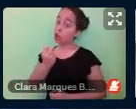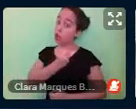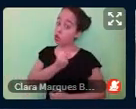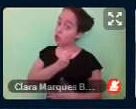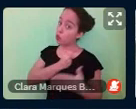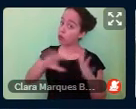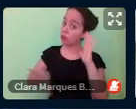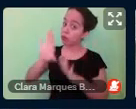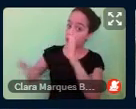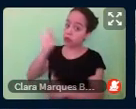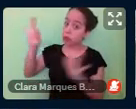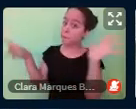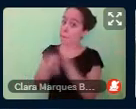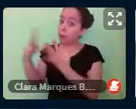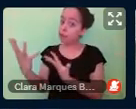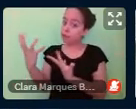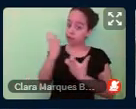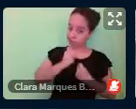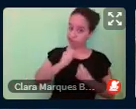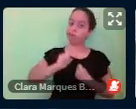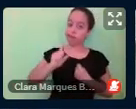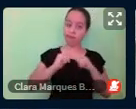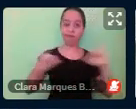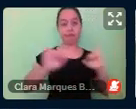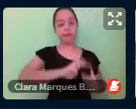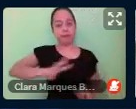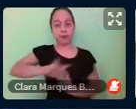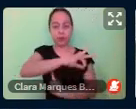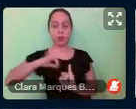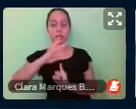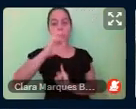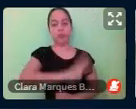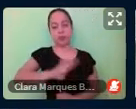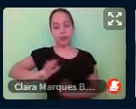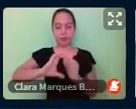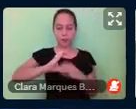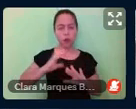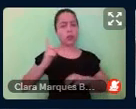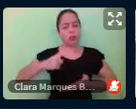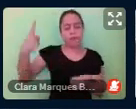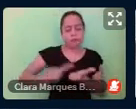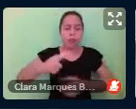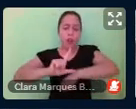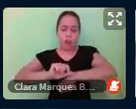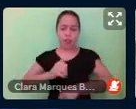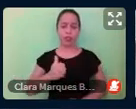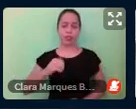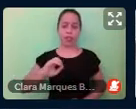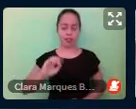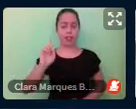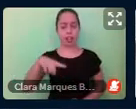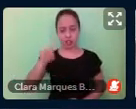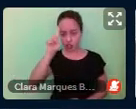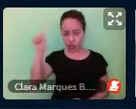do IFES. O sorteio eletrônico está iniciando conforme previsto, às 10 horas do dia